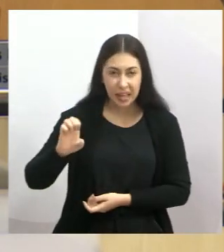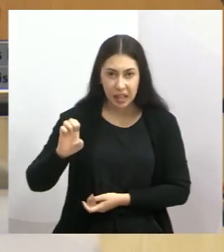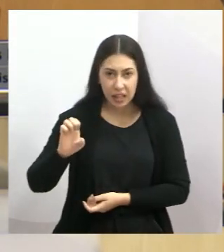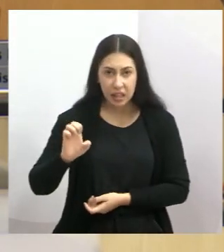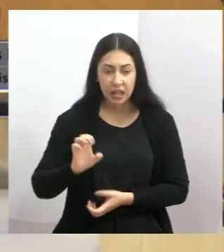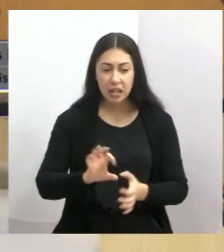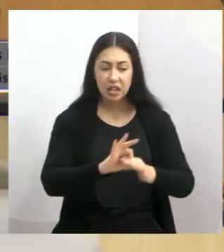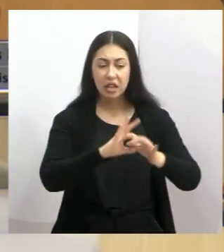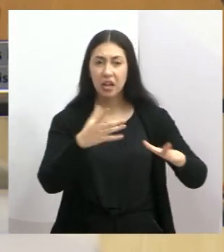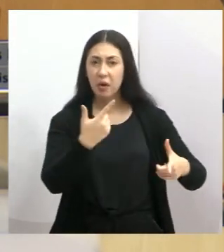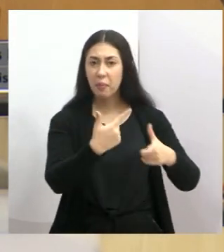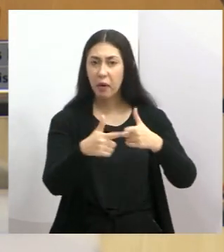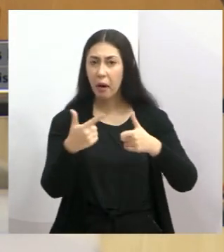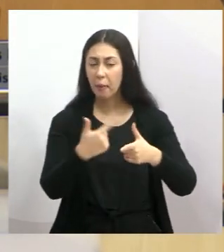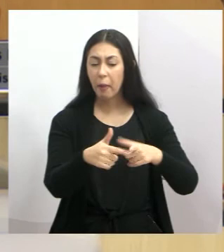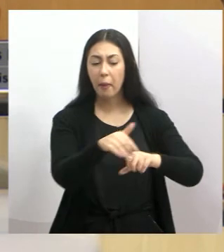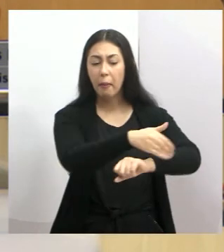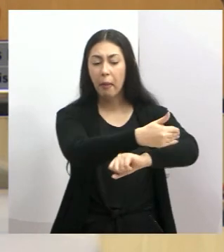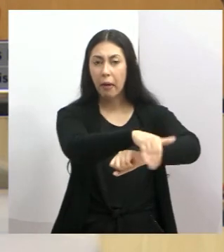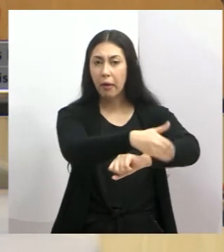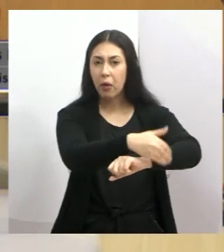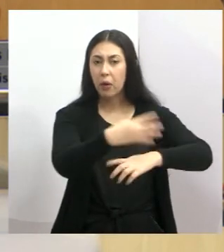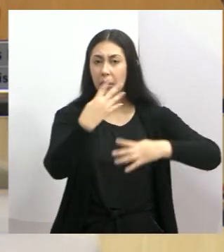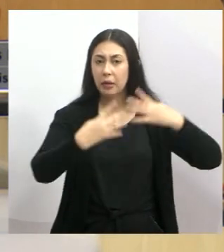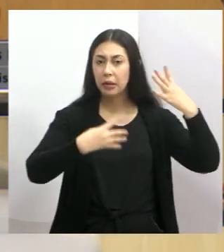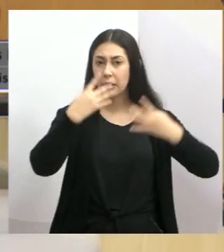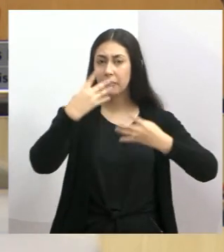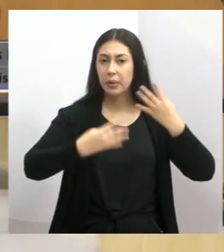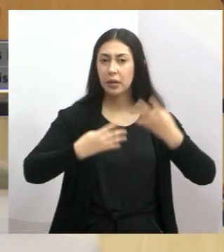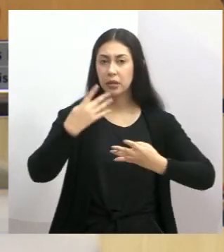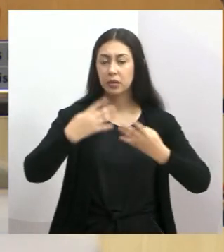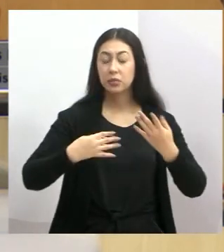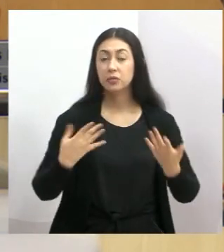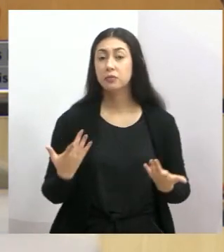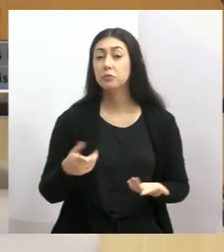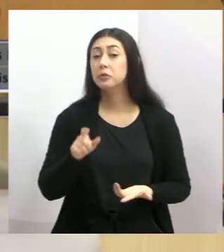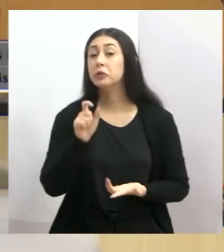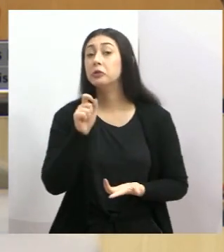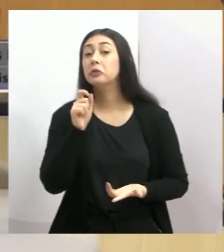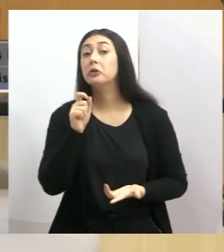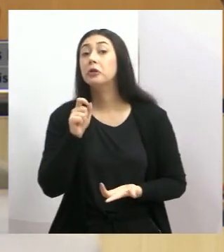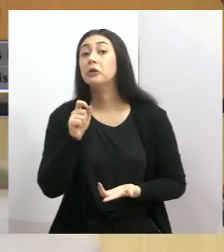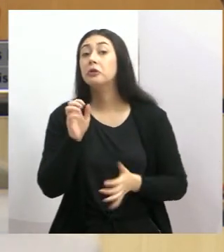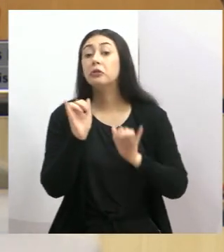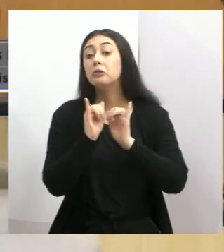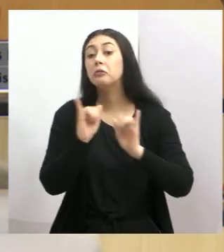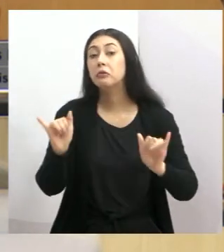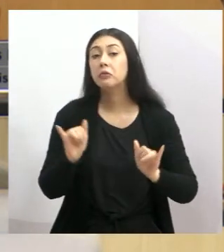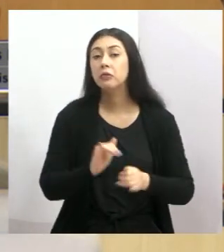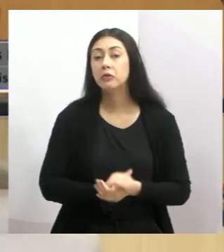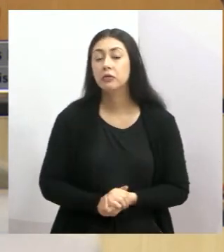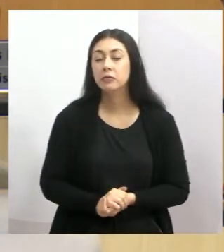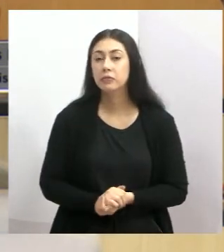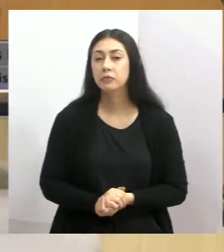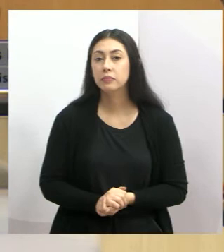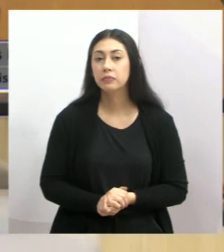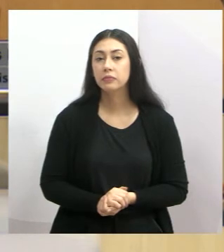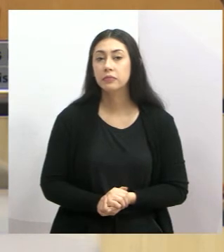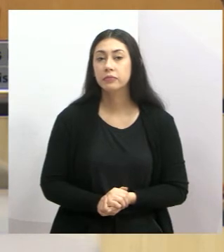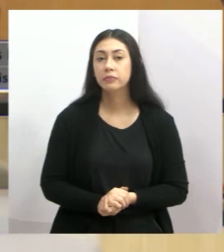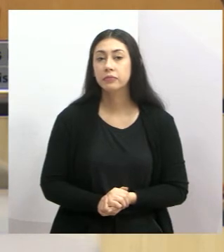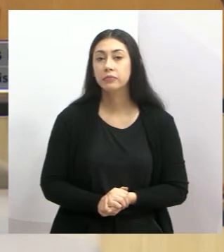obstáculo na calçada onde tem pessoas se prejudicando quem vai fazer a notificação bom